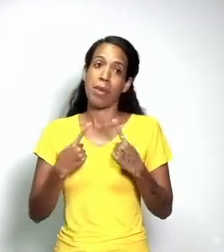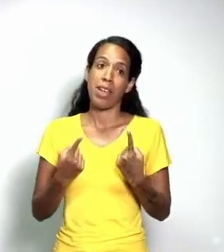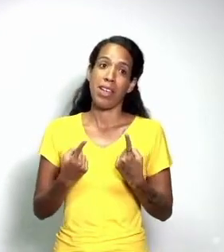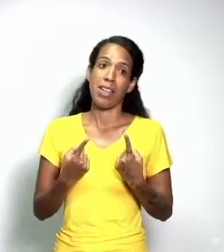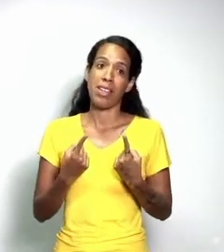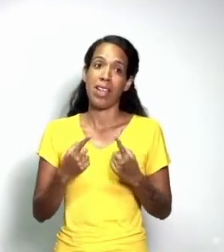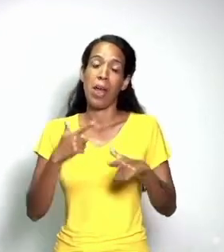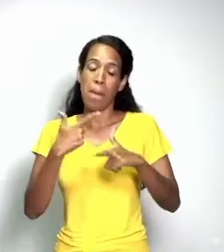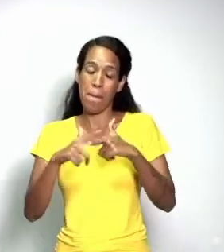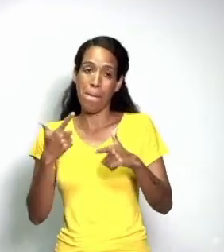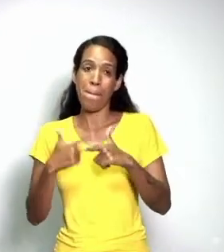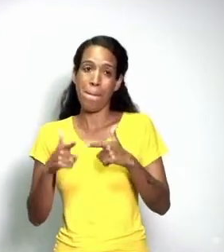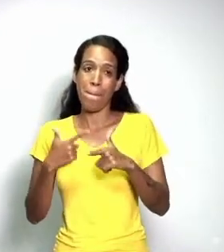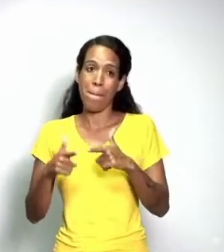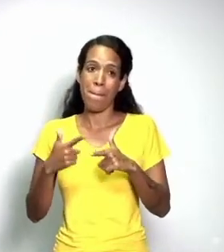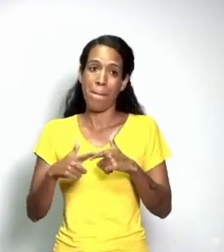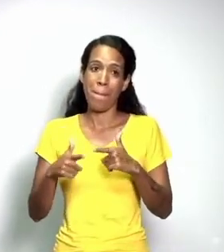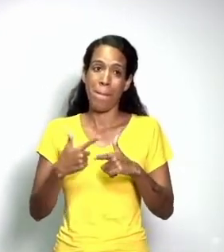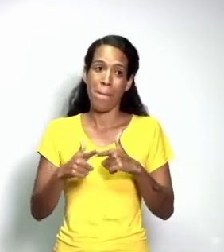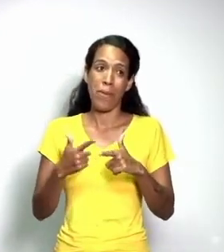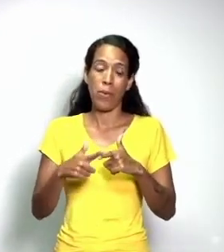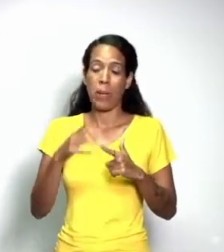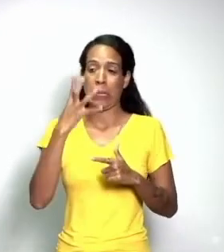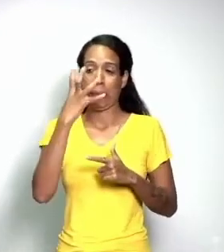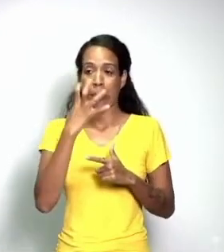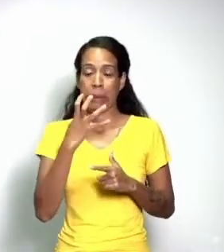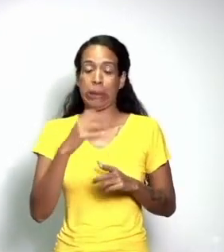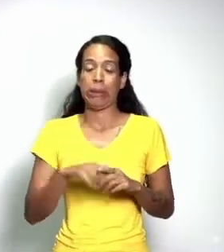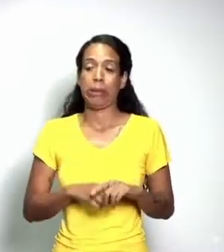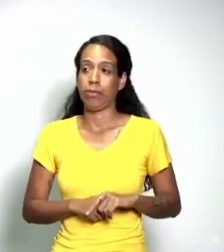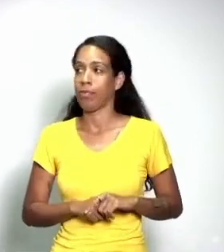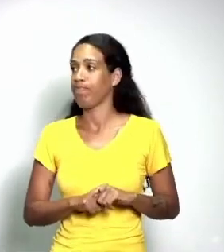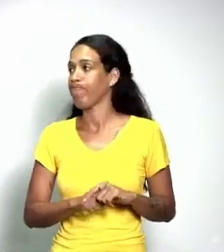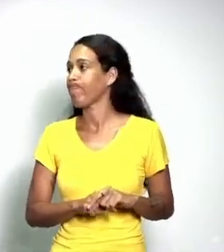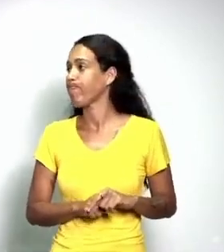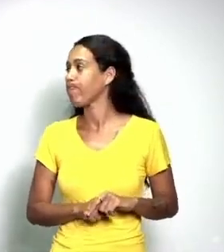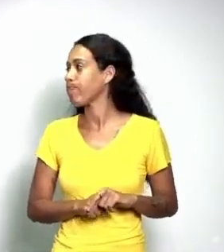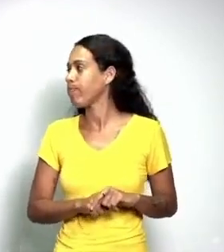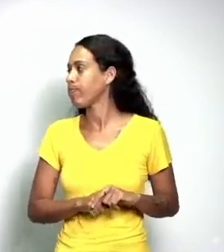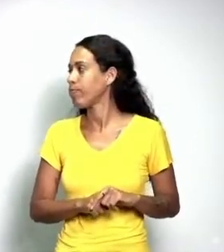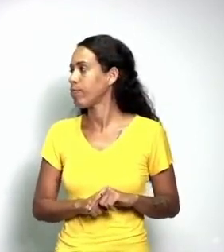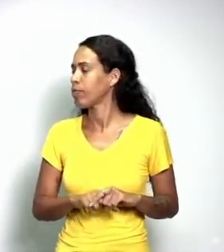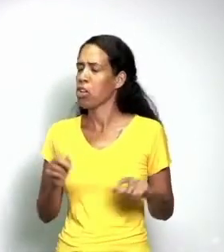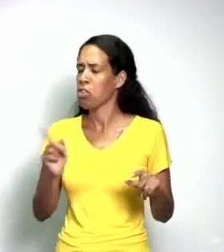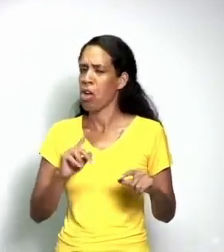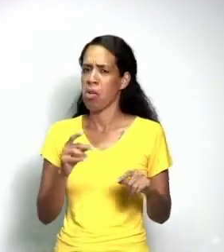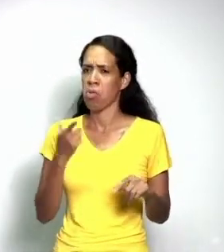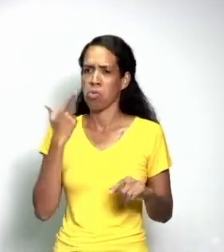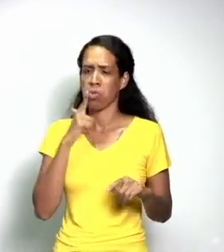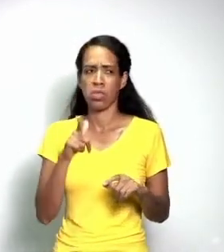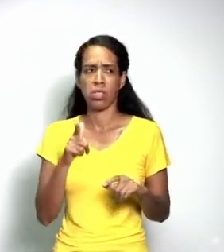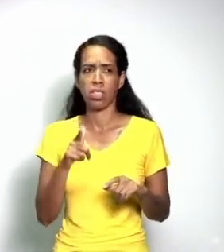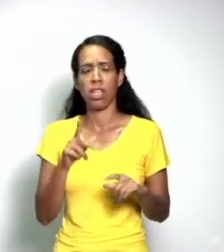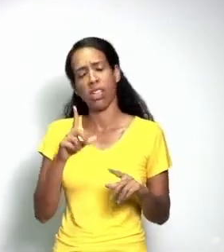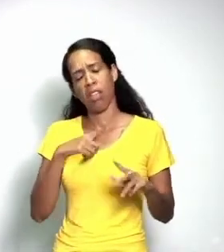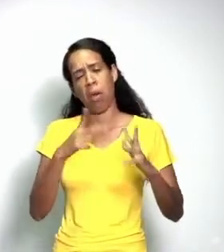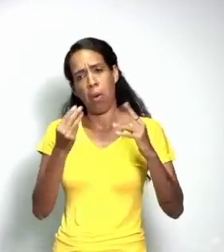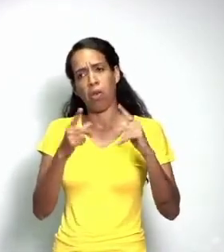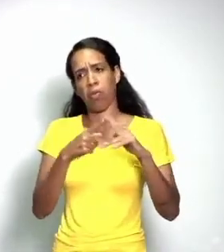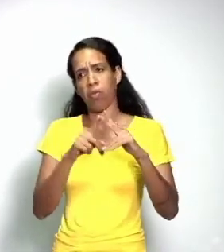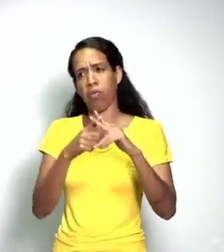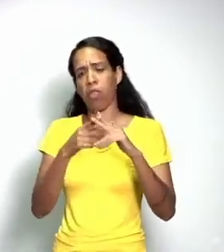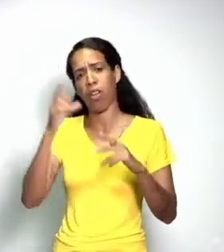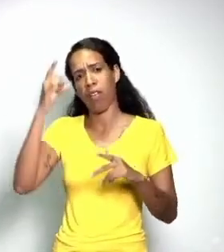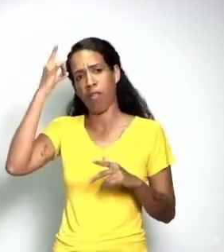um problema sério para eles. Mas não é necessariamente um impedimento. A gente tem muitas ferramentas hoje